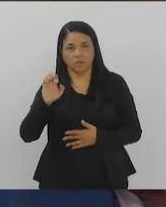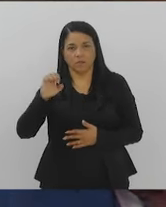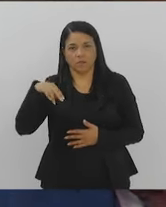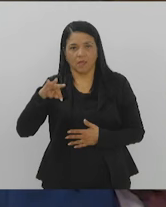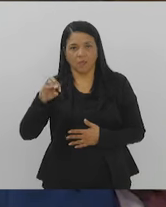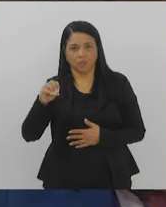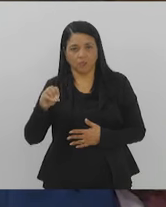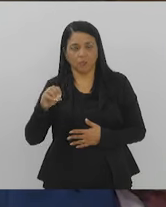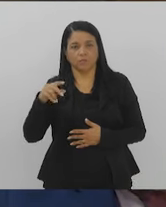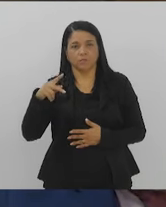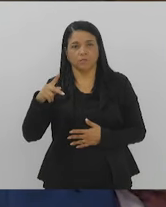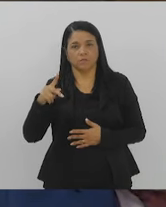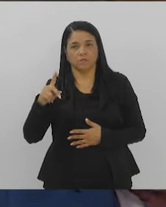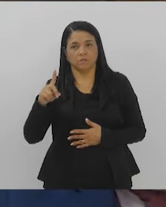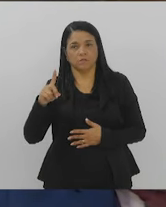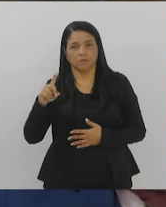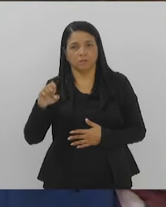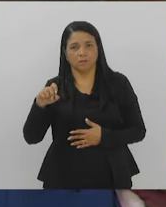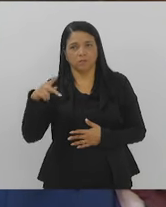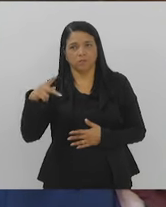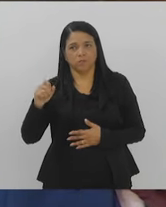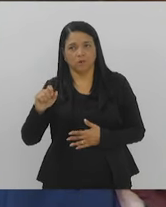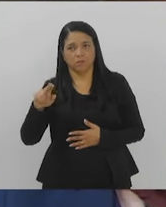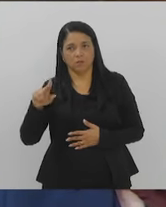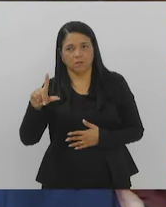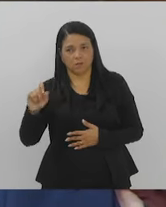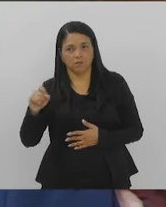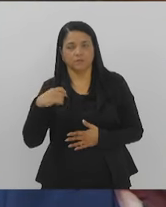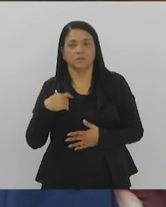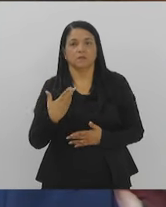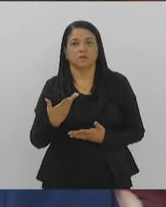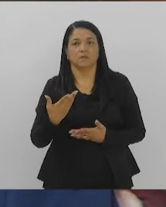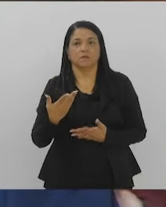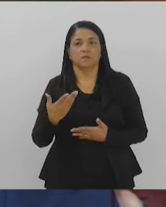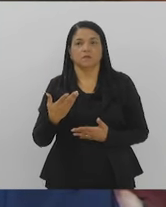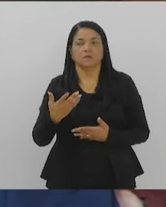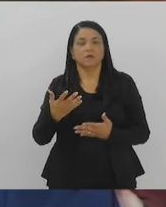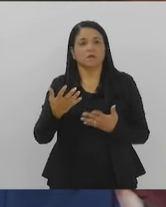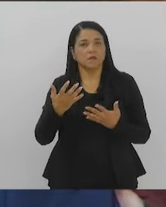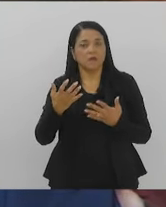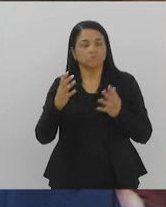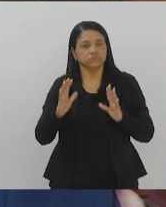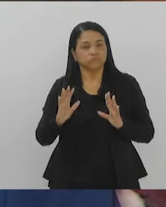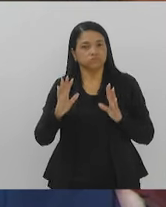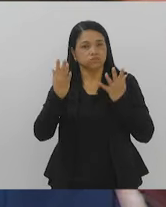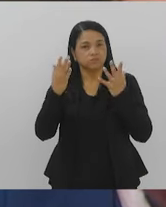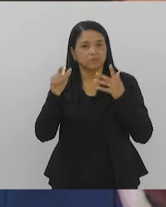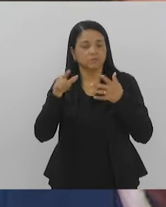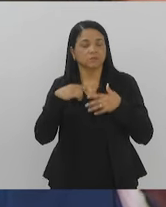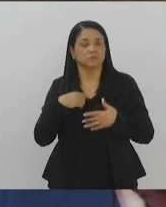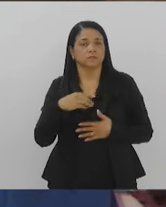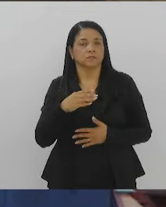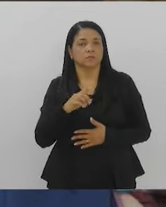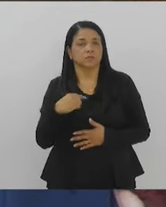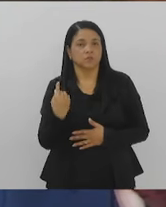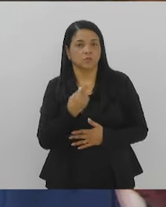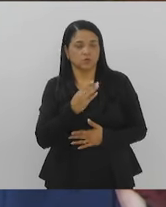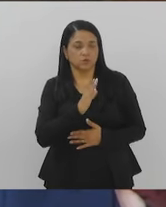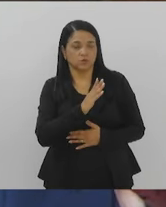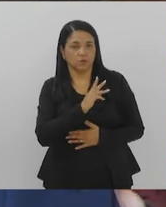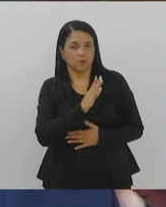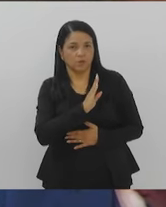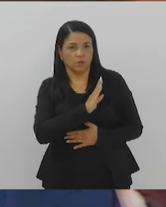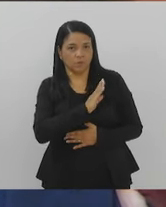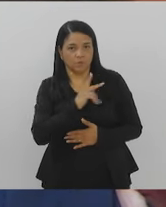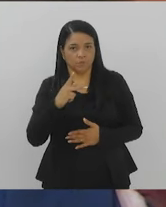Paula. Quero trazer-vos a saudação do nosso bispo, o bispo Abner de